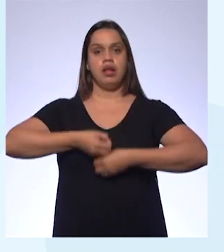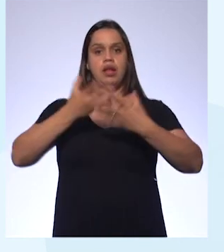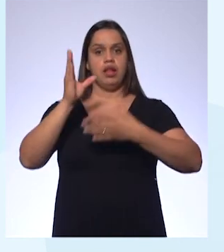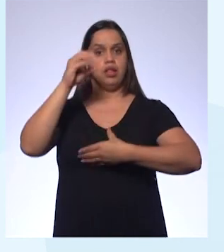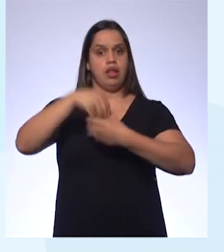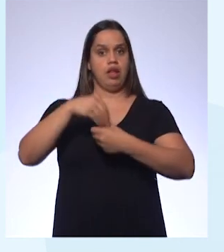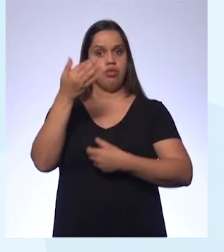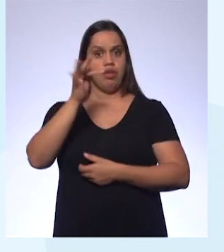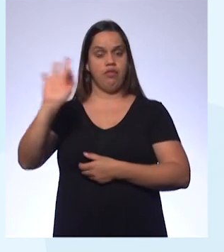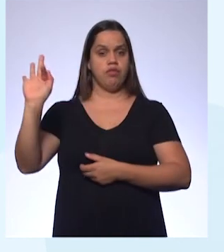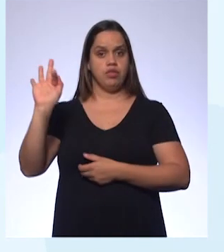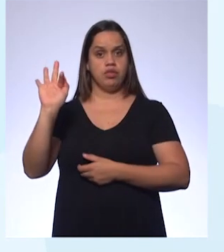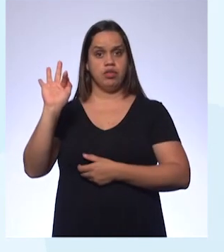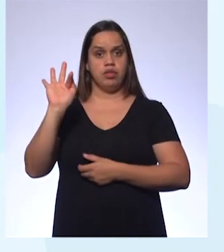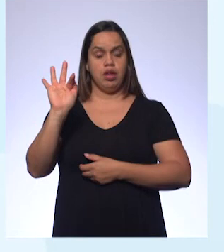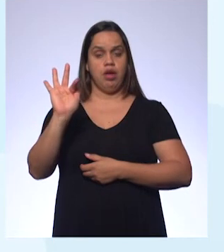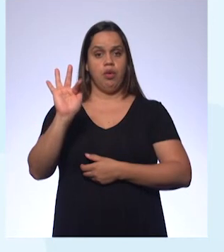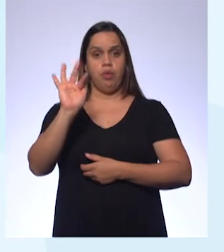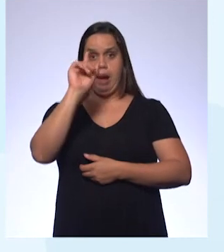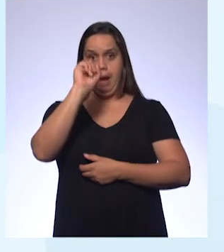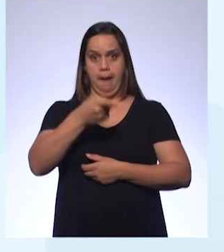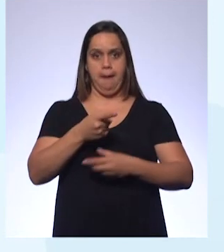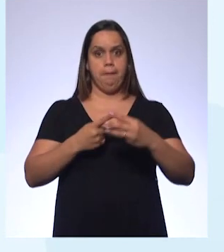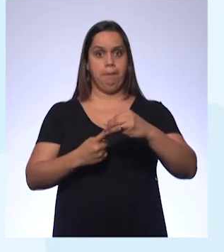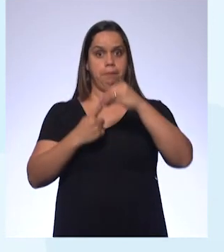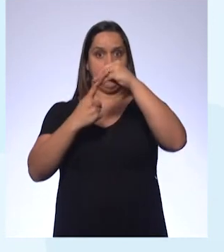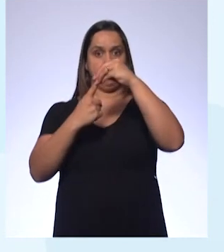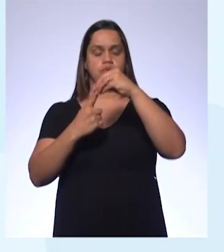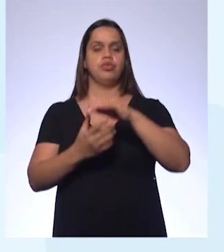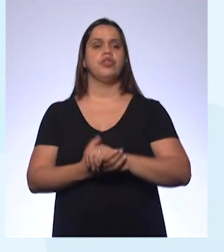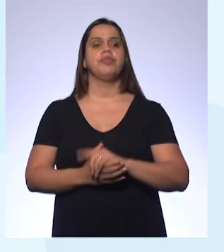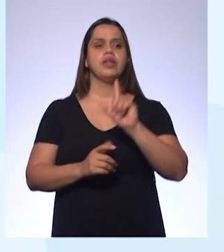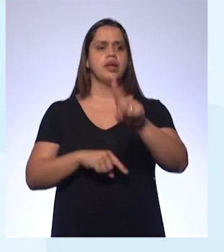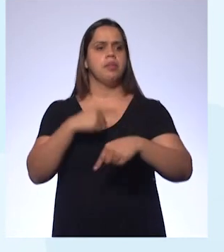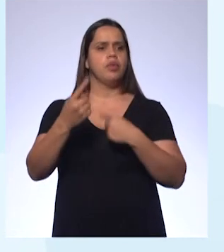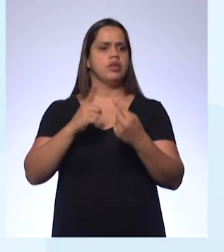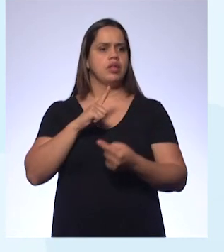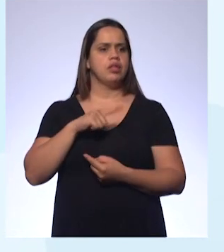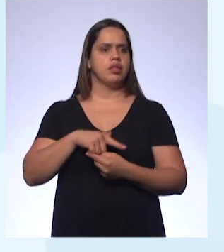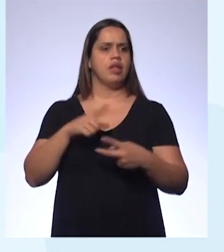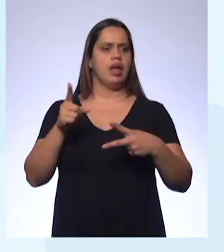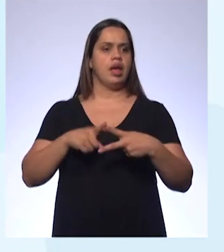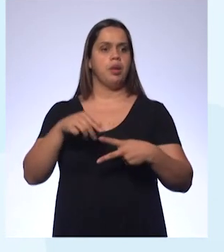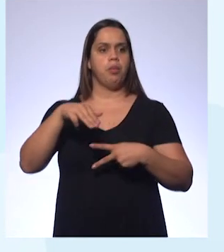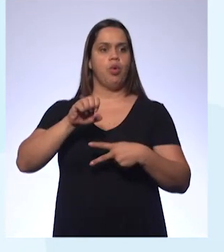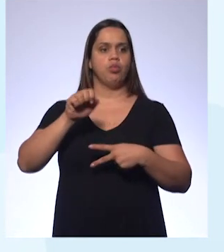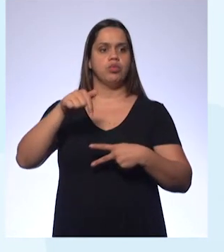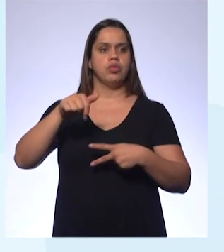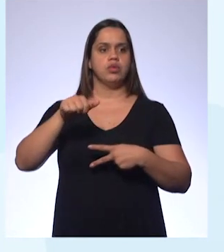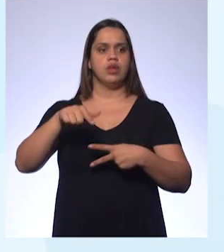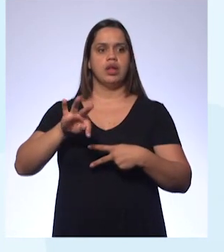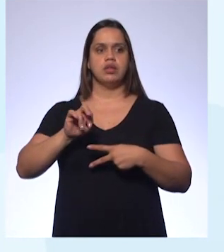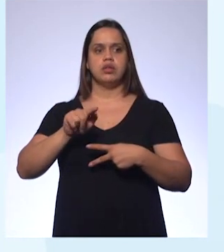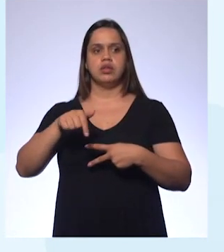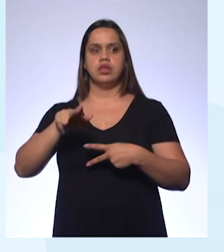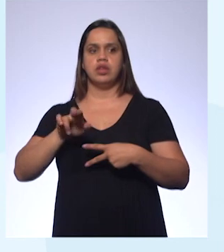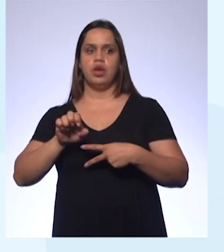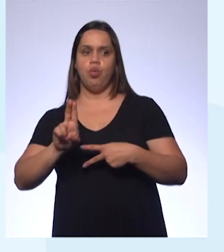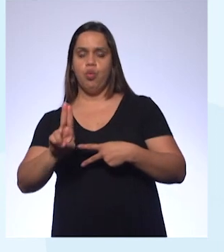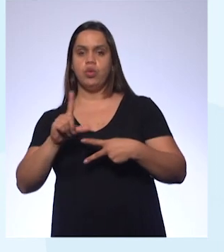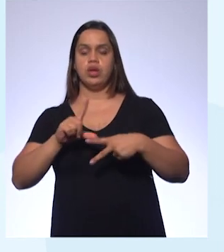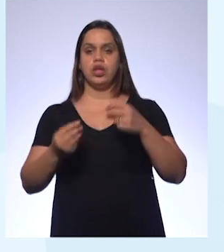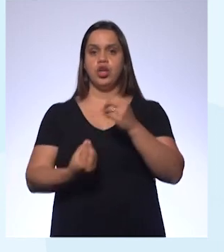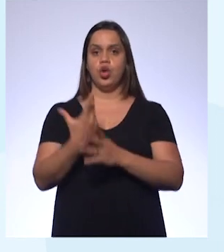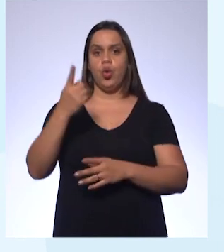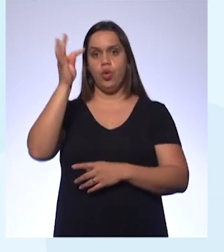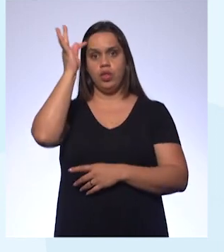França absolutista. Depois nós temos aí o Montesquieu, né, o Barão de Montesquieu, que criou uma